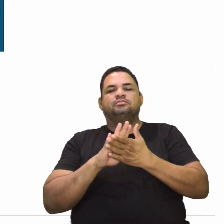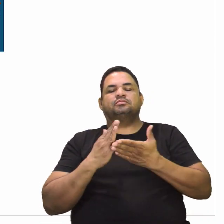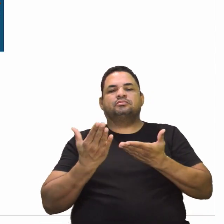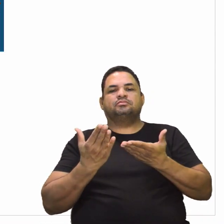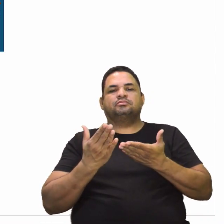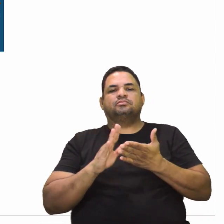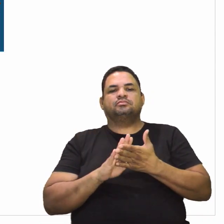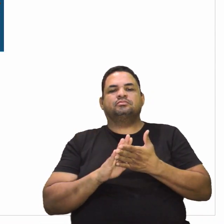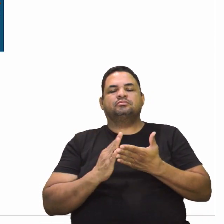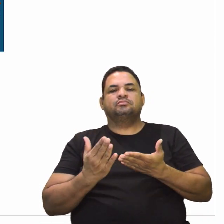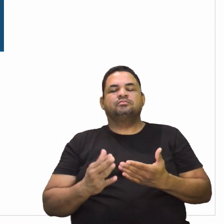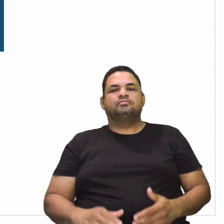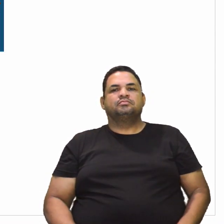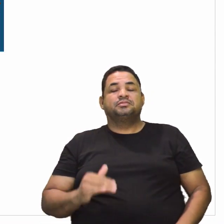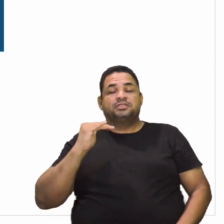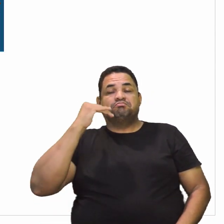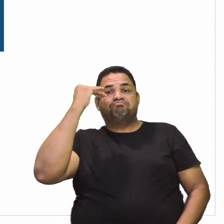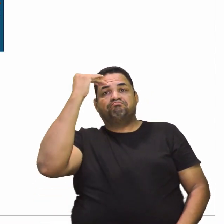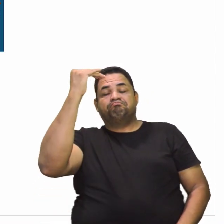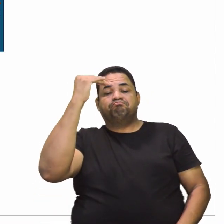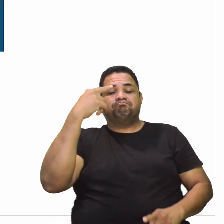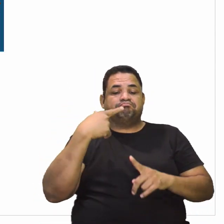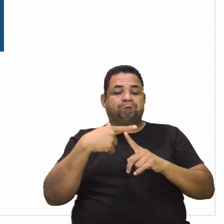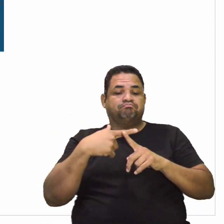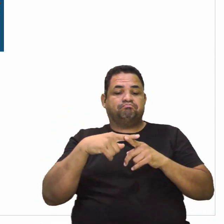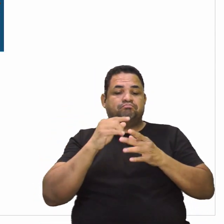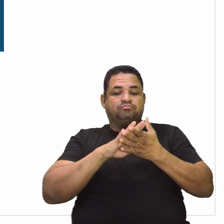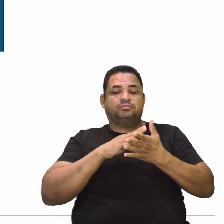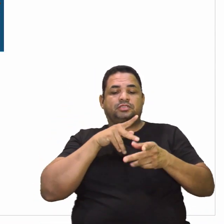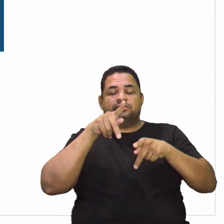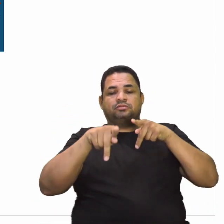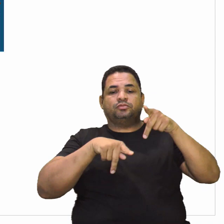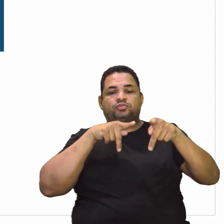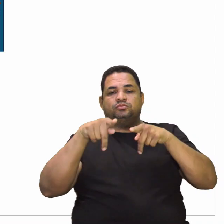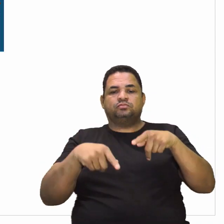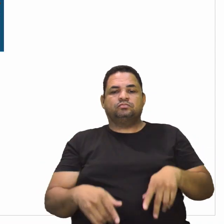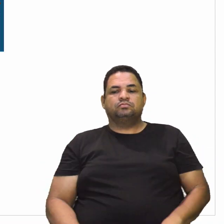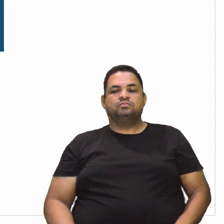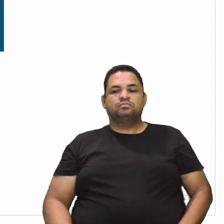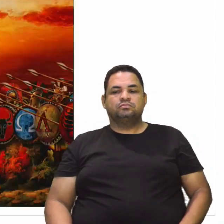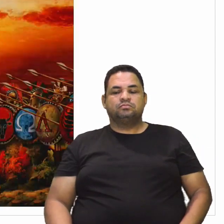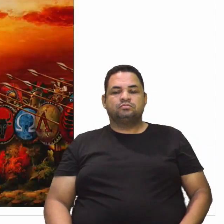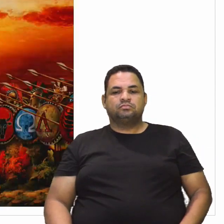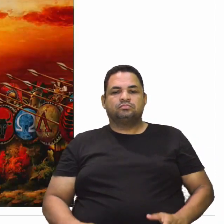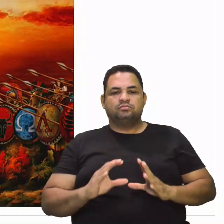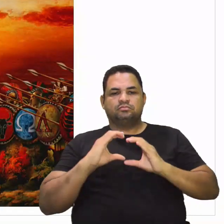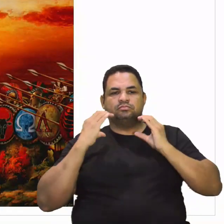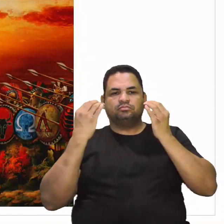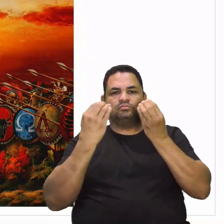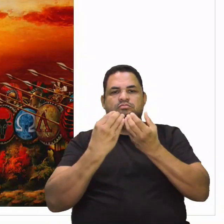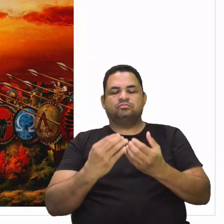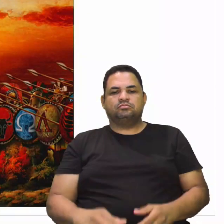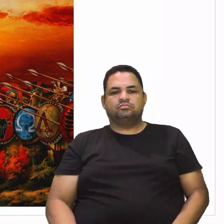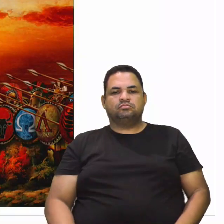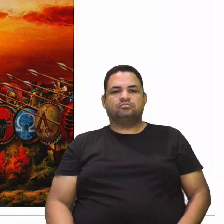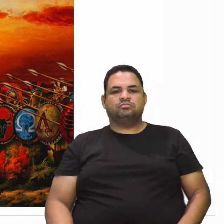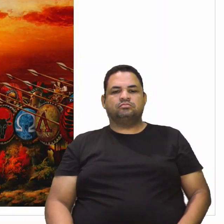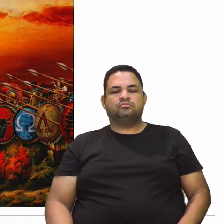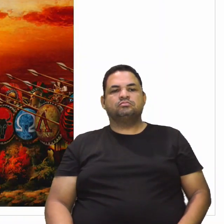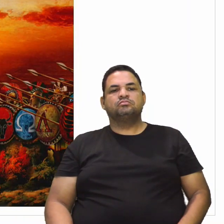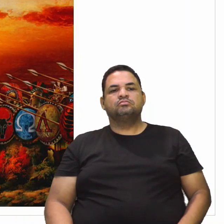mediante a superioridade dessas nações, desses povos, dessas comunidades, tá bom? Veja